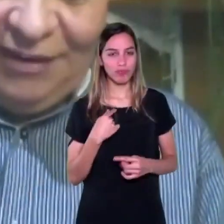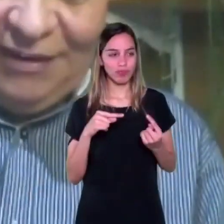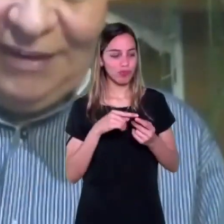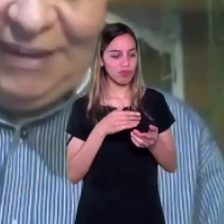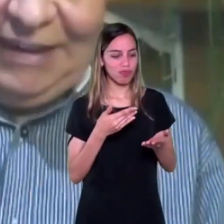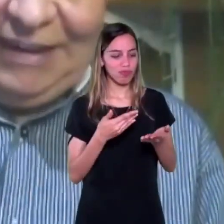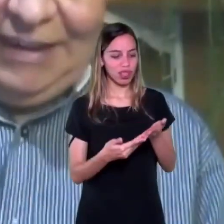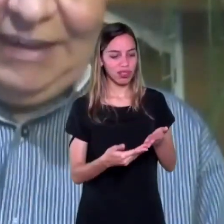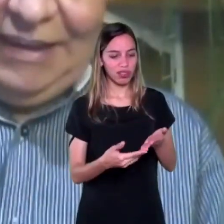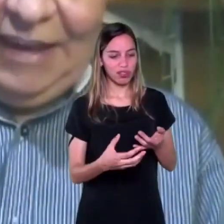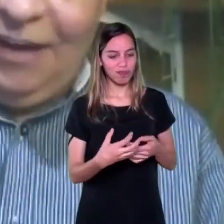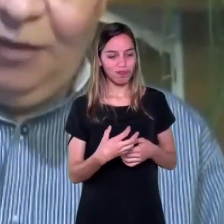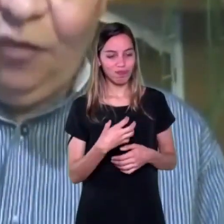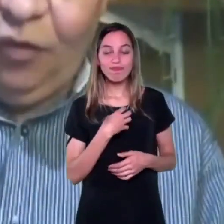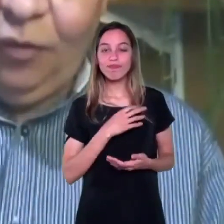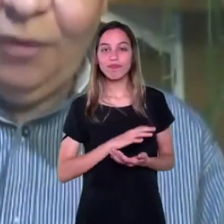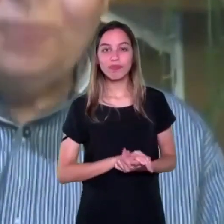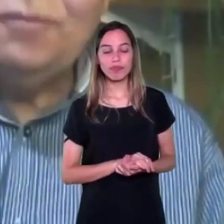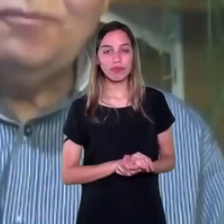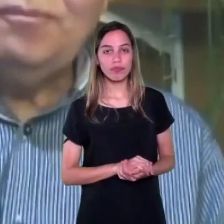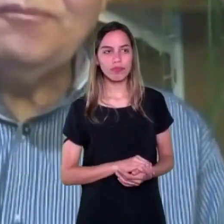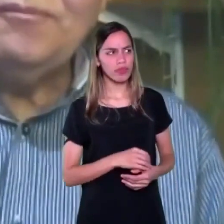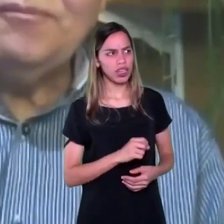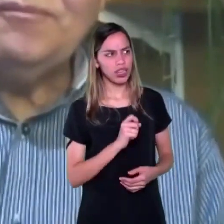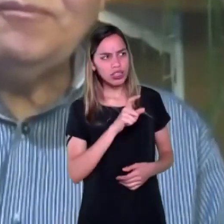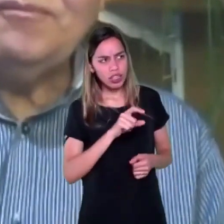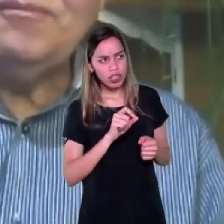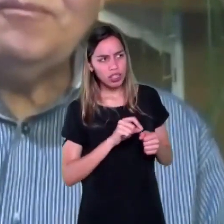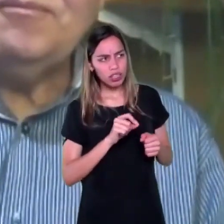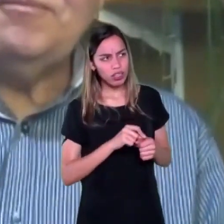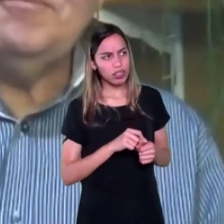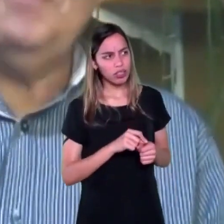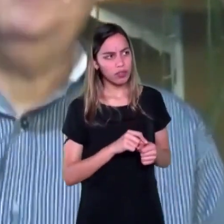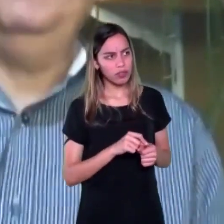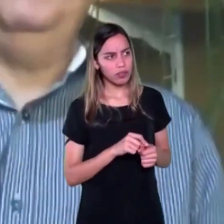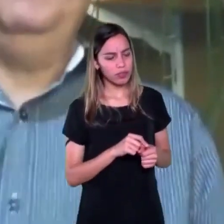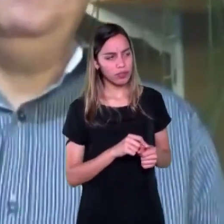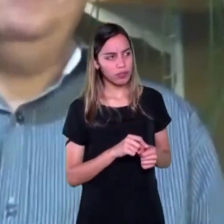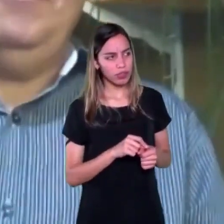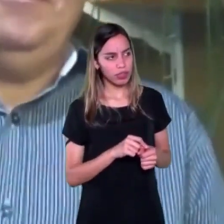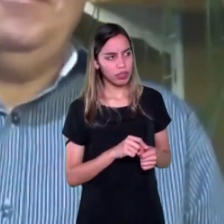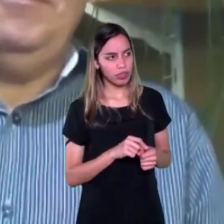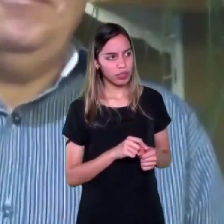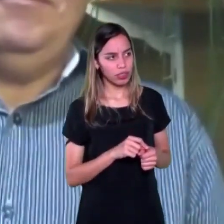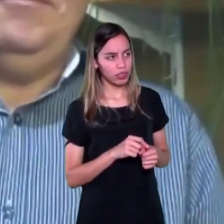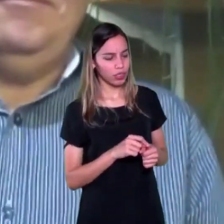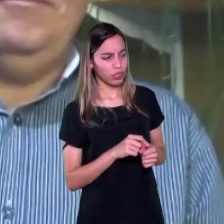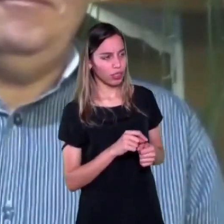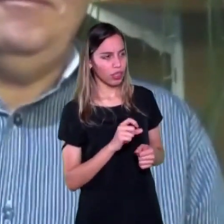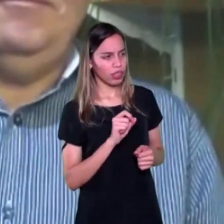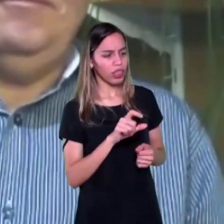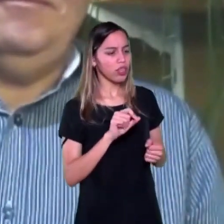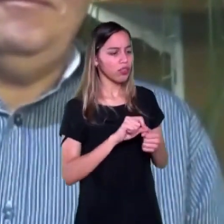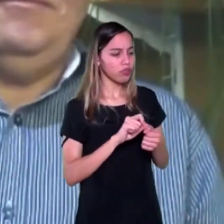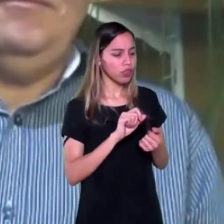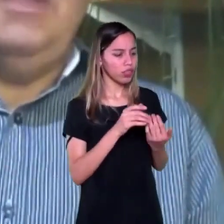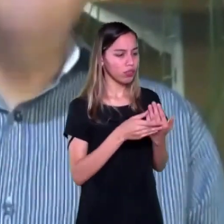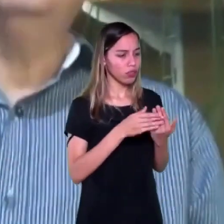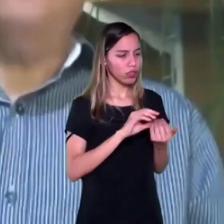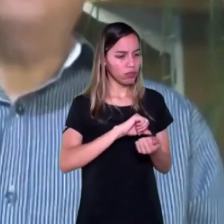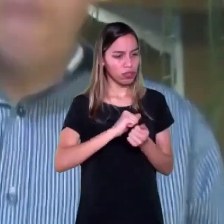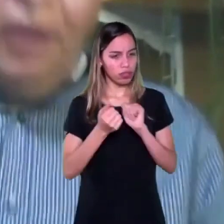época. E quem fez essa dramaturgia do livro dele para o teatro, o texto foi você, o